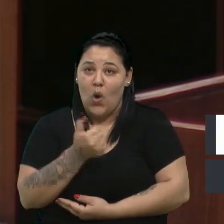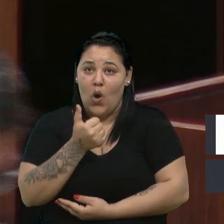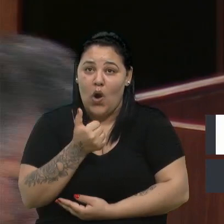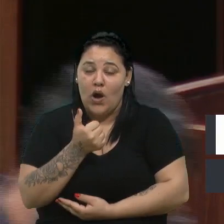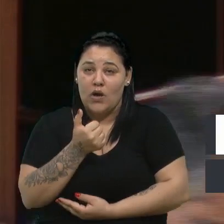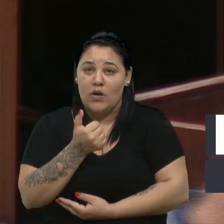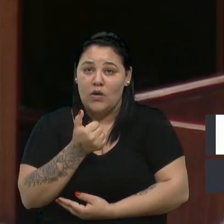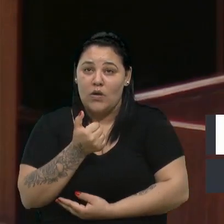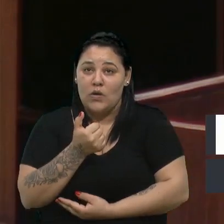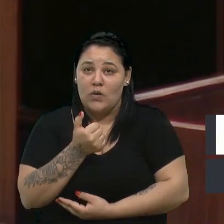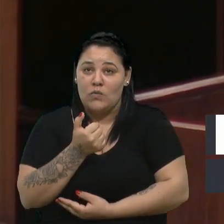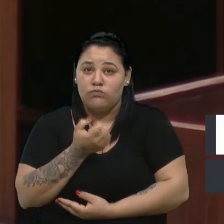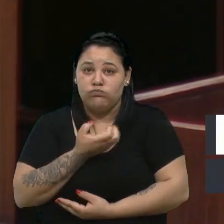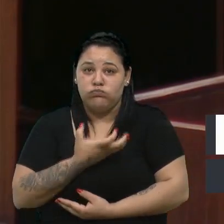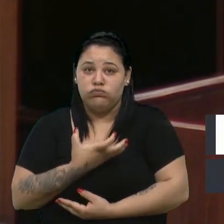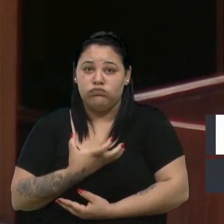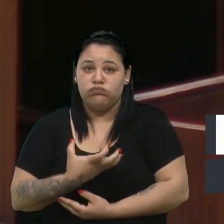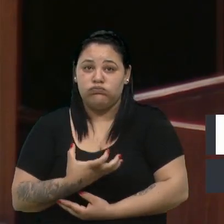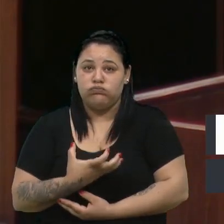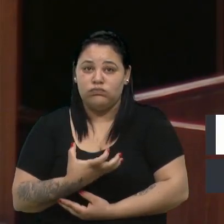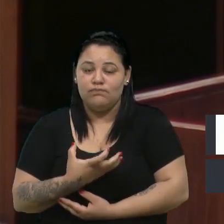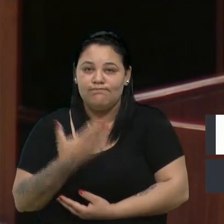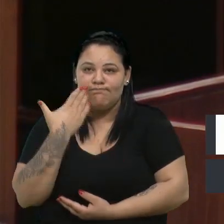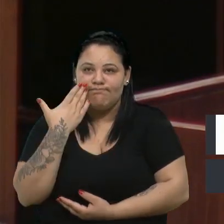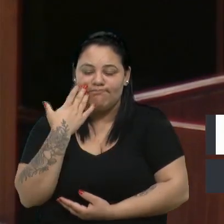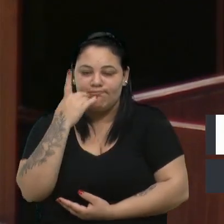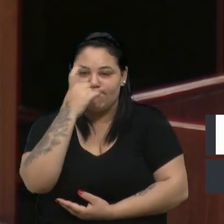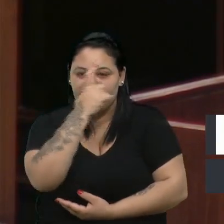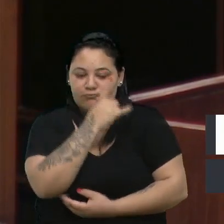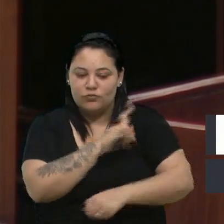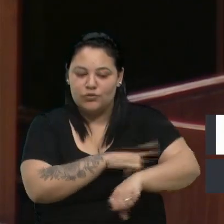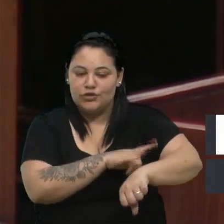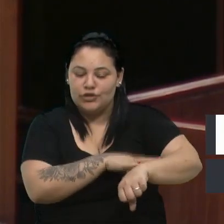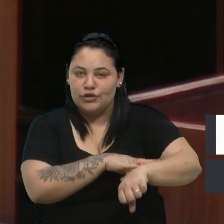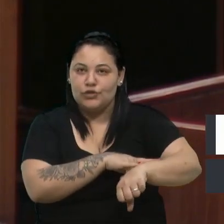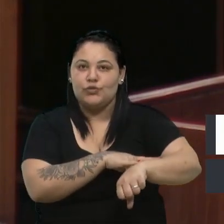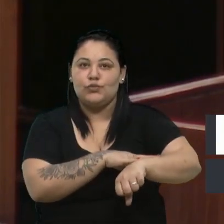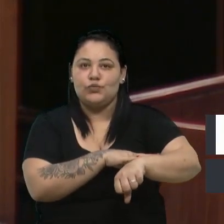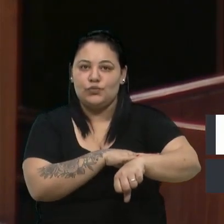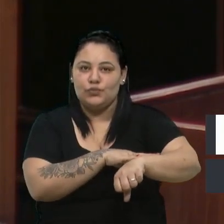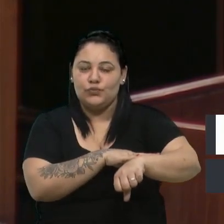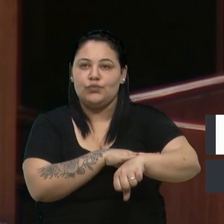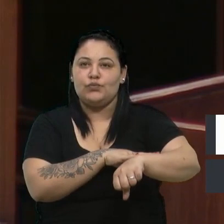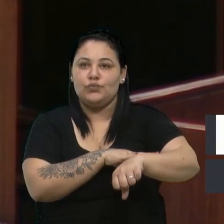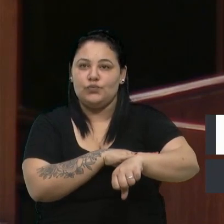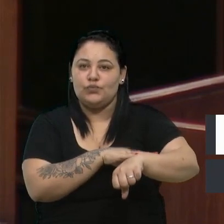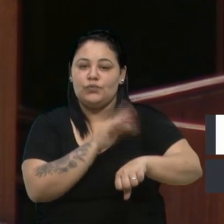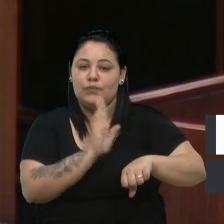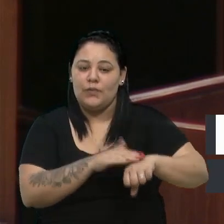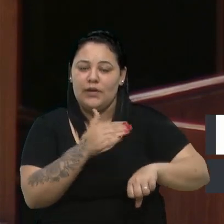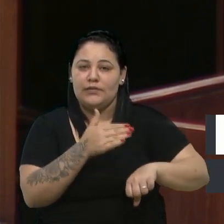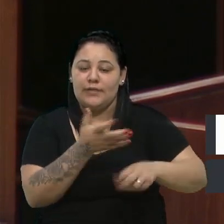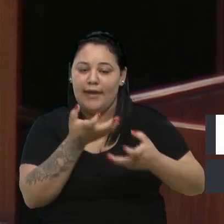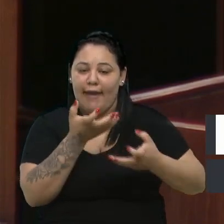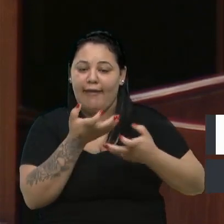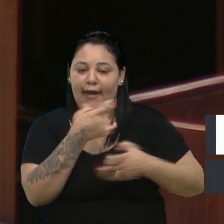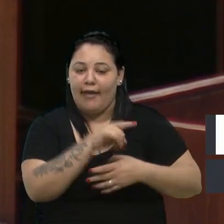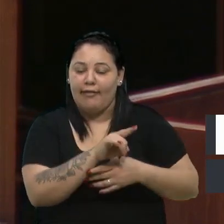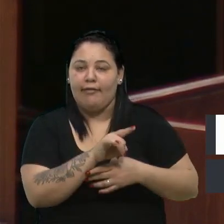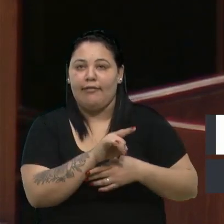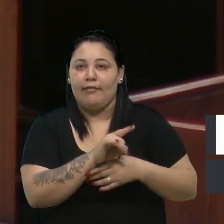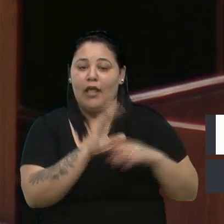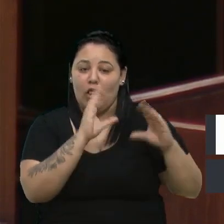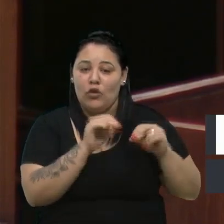próstata. Dificuldade de urinar e necessidade de urinar mais vezes durante o dia e a noite. Na